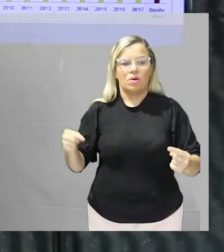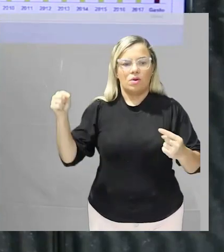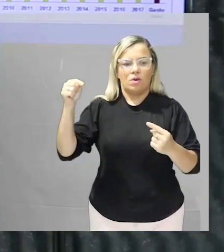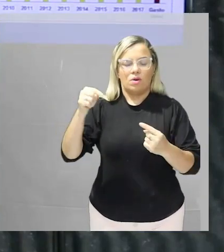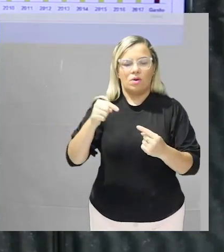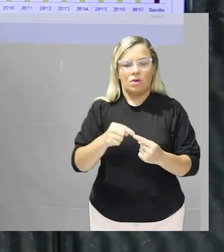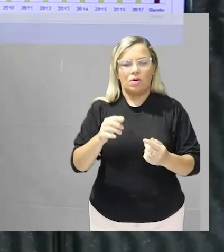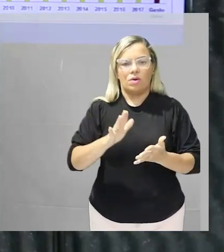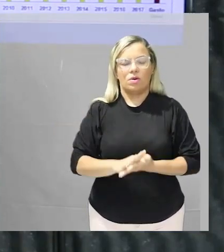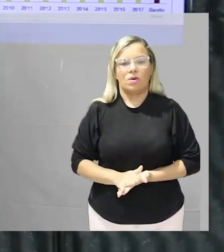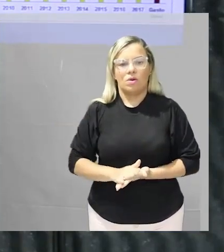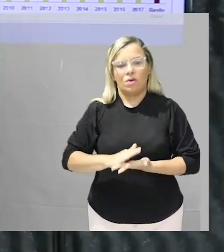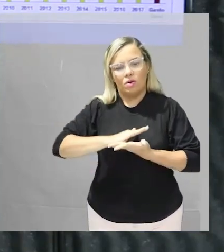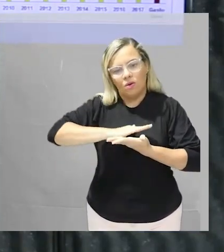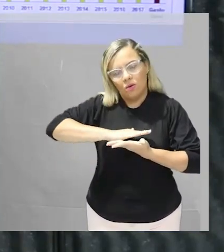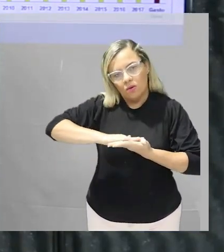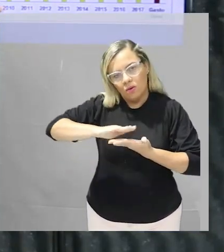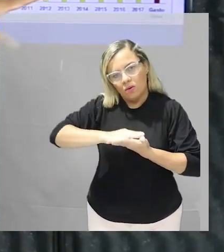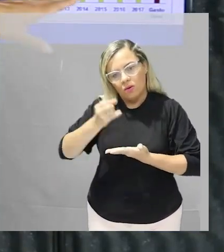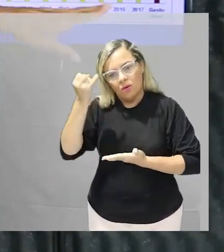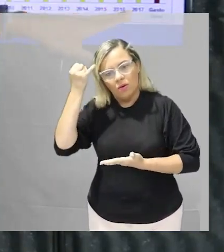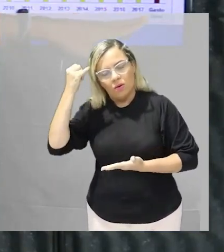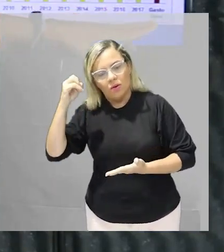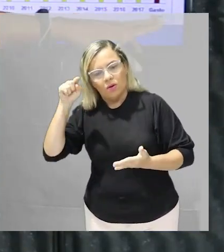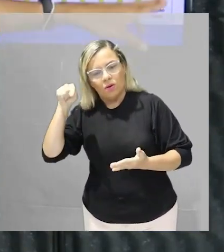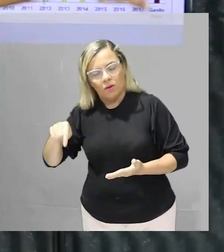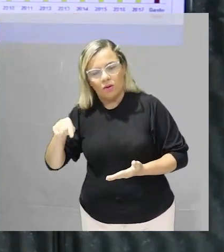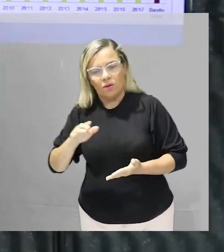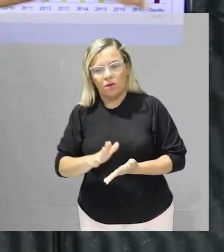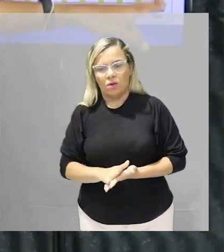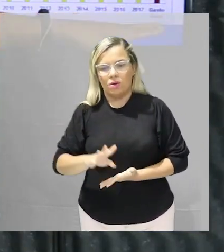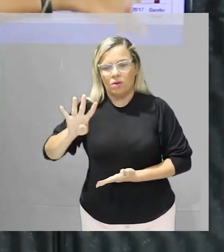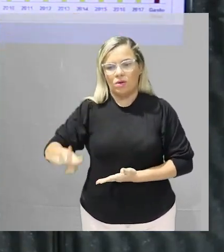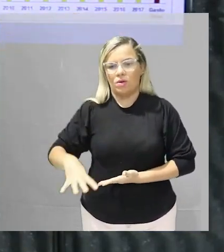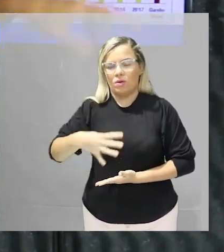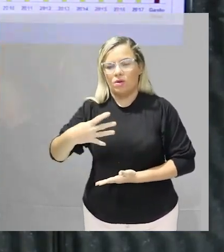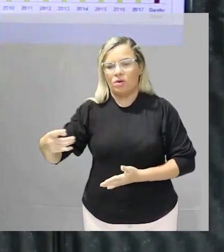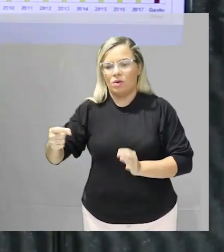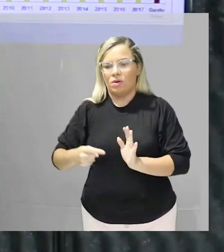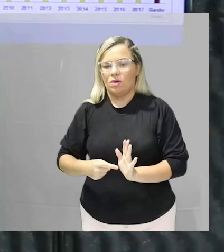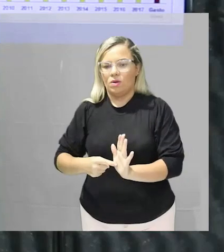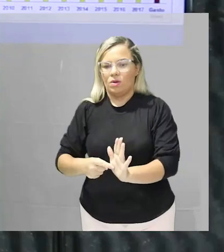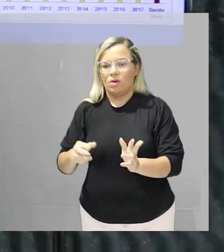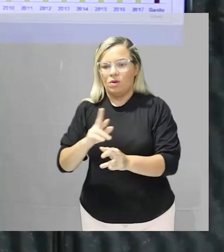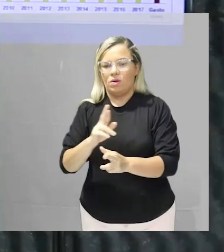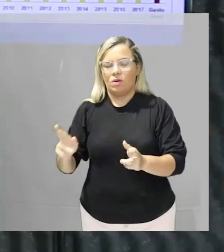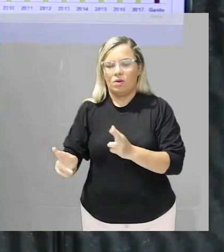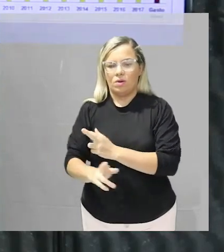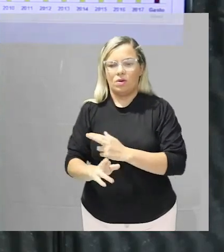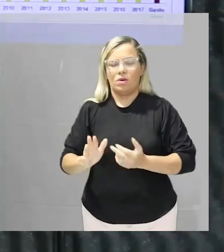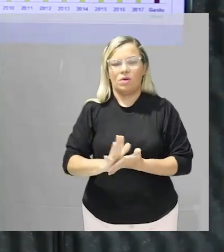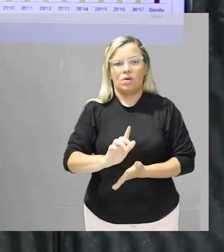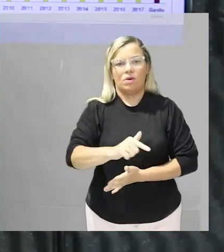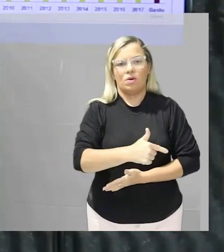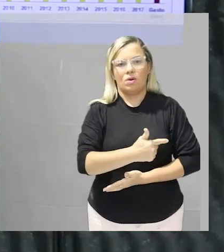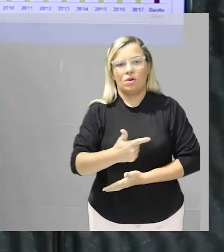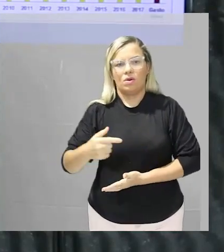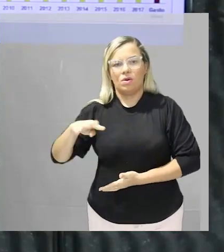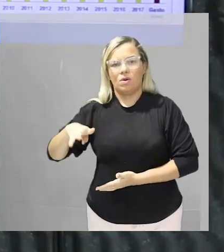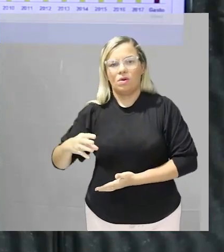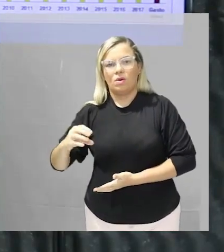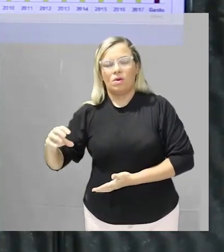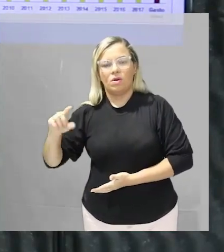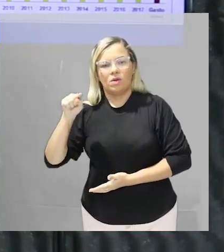chamado gasto ideal ele pela tabela aqui ó ele corresponde a 22 bilhões